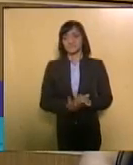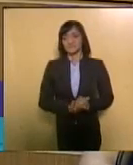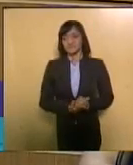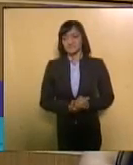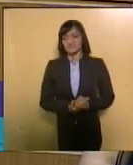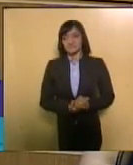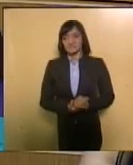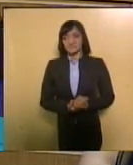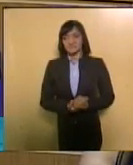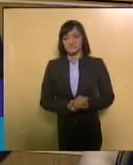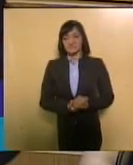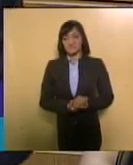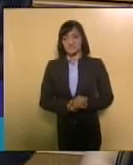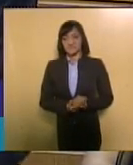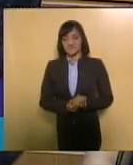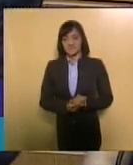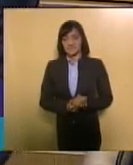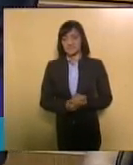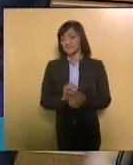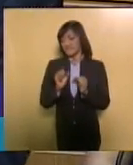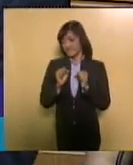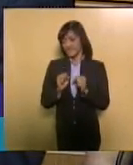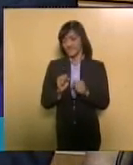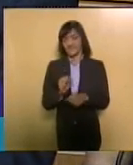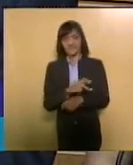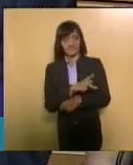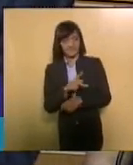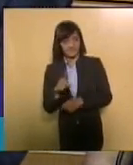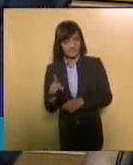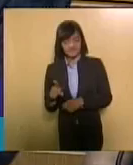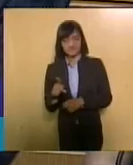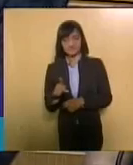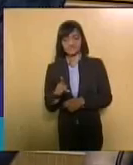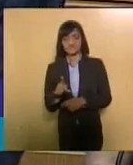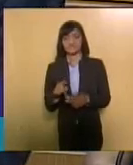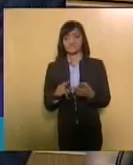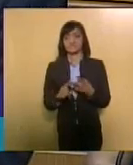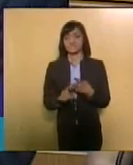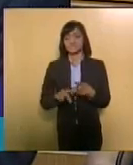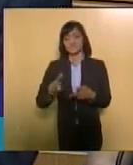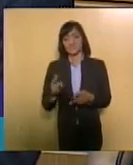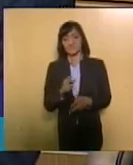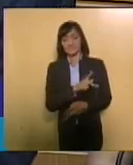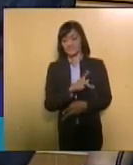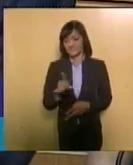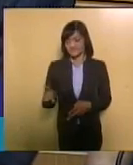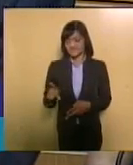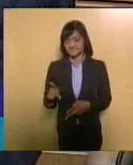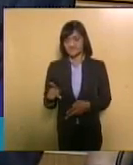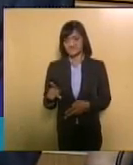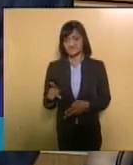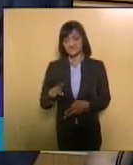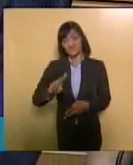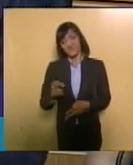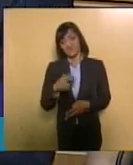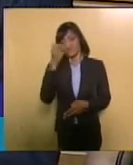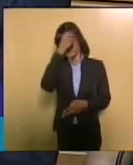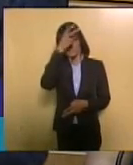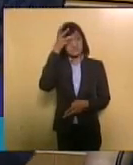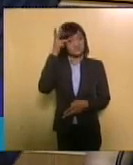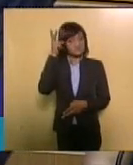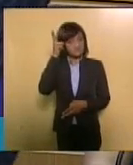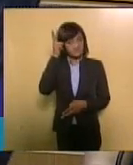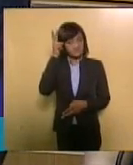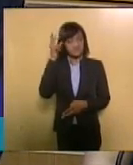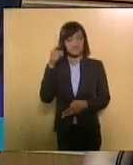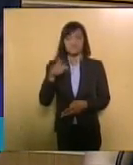que que seja ele Presidente da República seja ele Presidente da República seja ele Prefeito se você tem